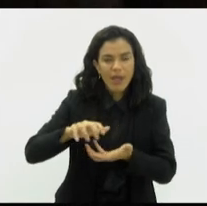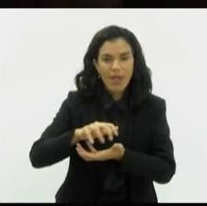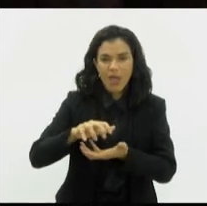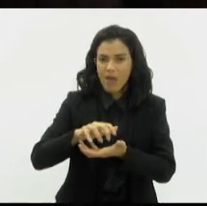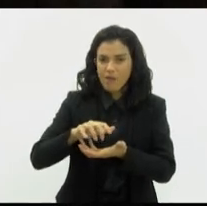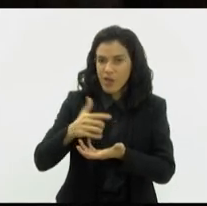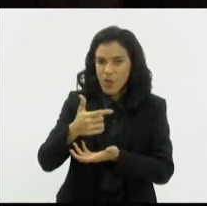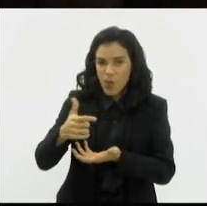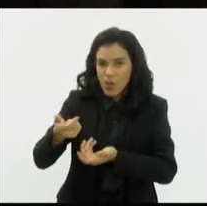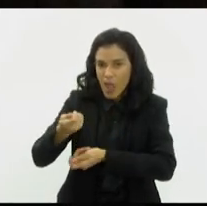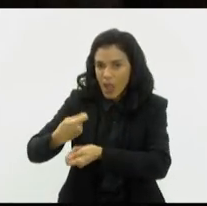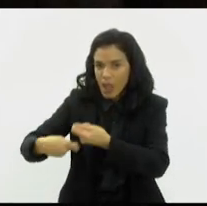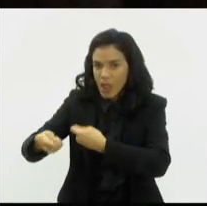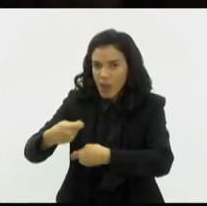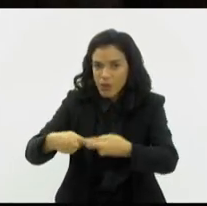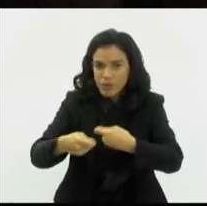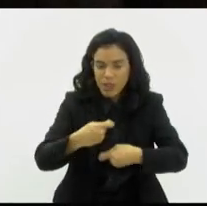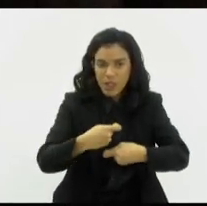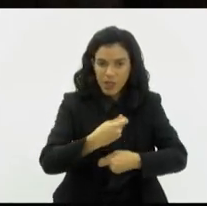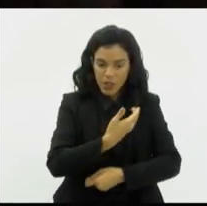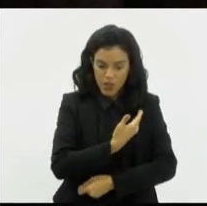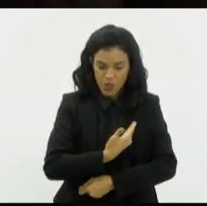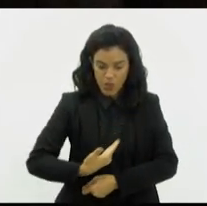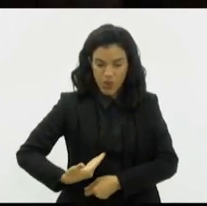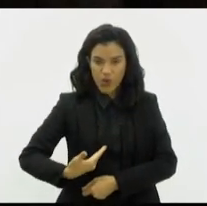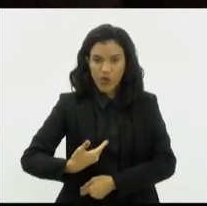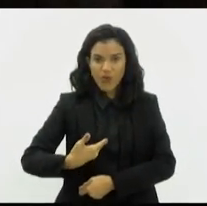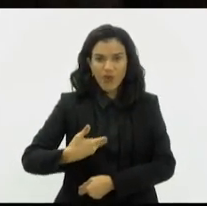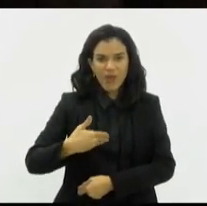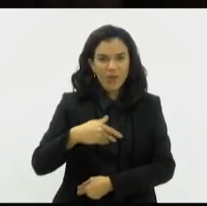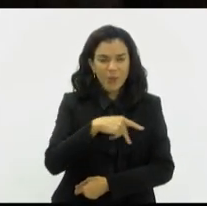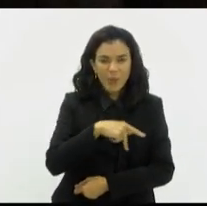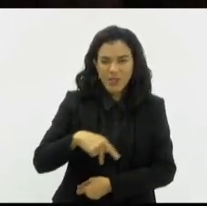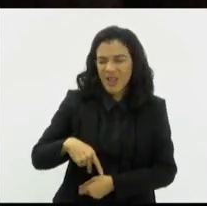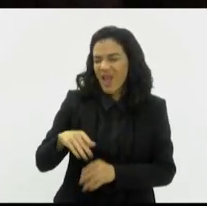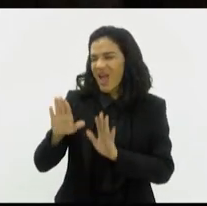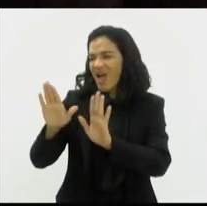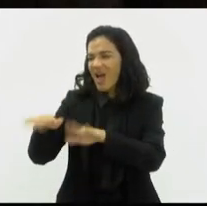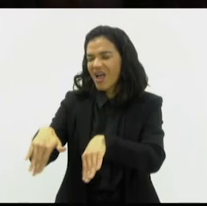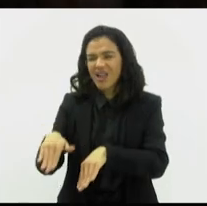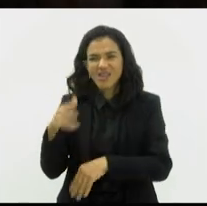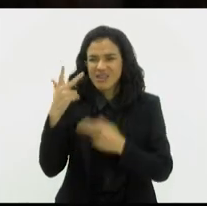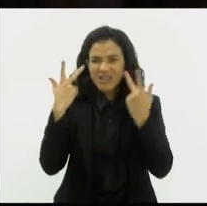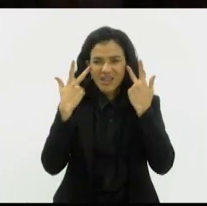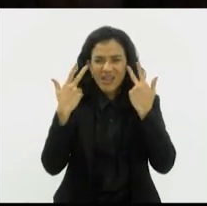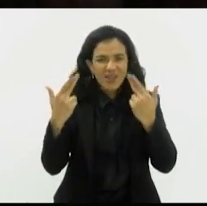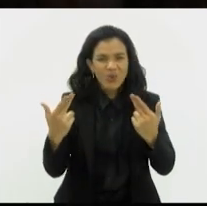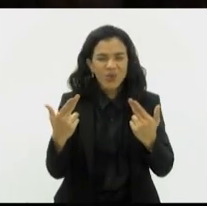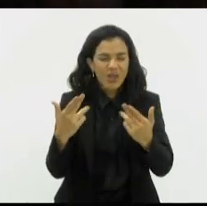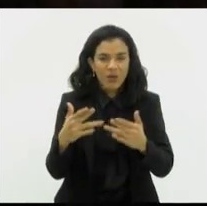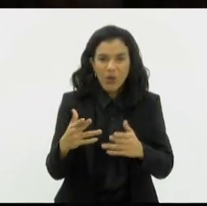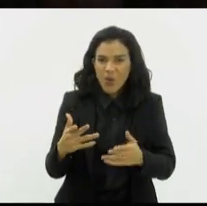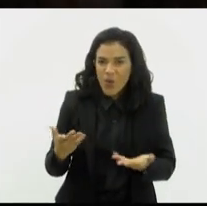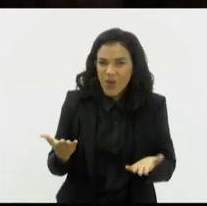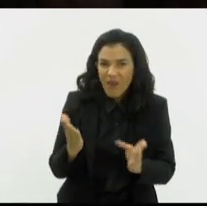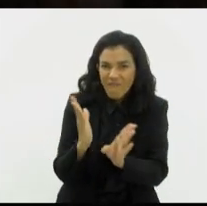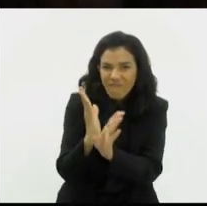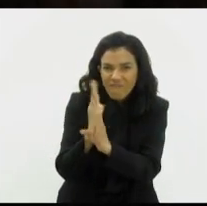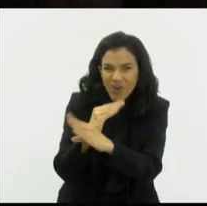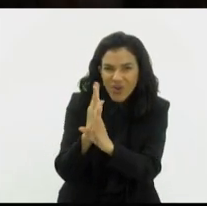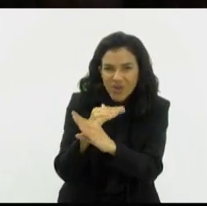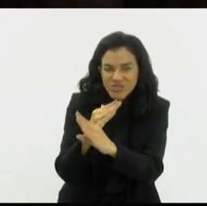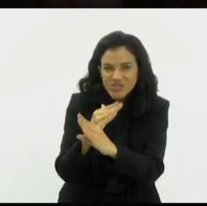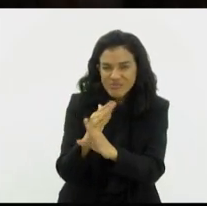ninguém negocia. E o governo, e o seu presidente, diz que, não, isso é natural, deixa correr frouxo. Que como é correr frouxo?